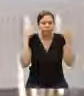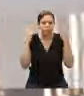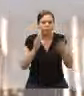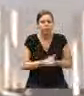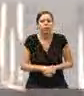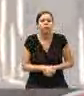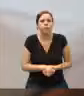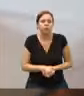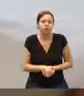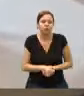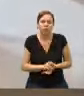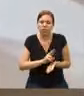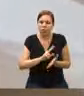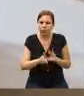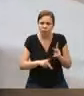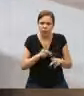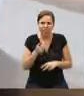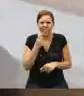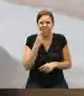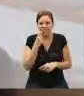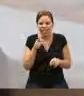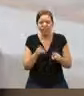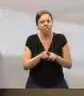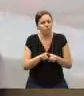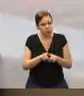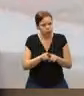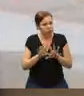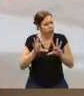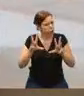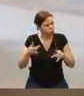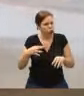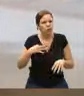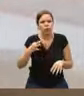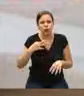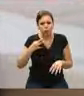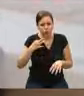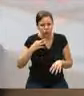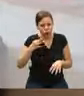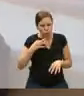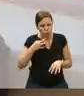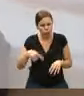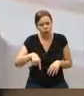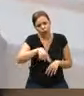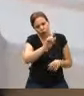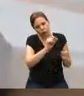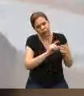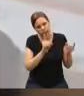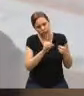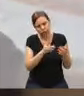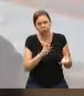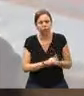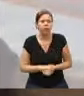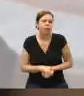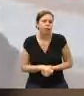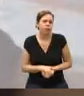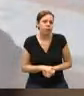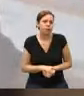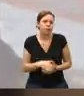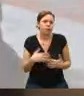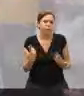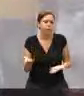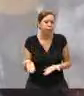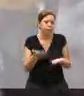psicólogos, enfim, todos dentistas, voluntários, todos os voluntários que vão para fazer o atendimento. E aí